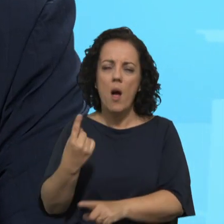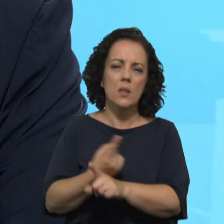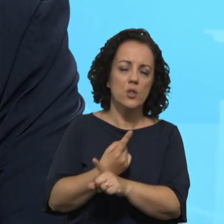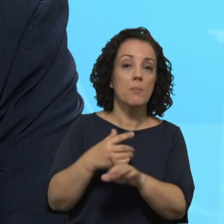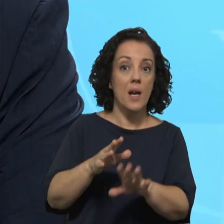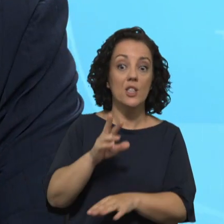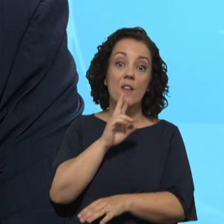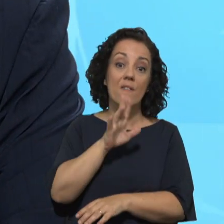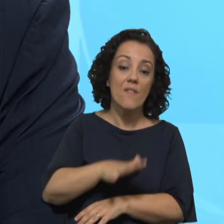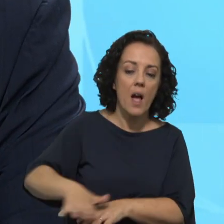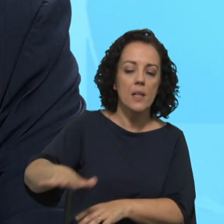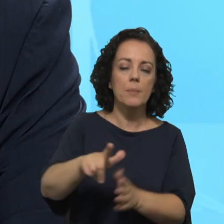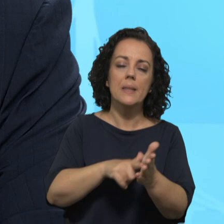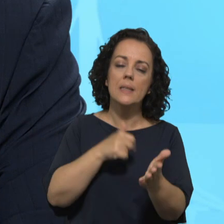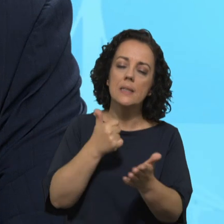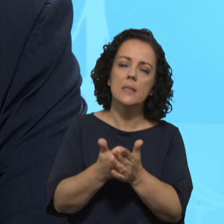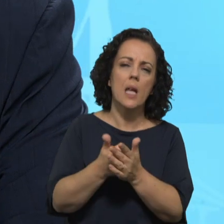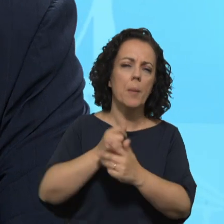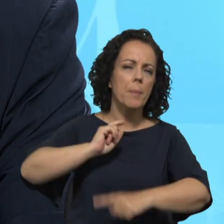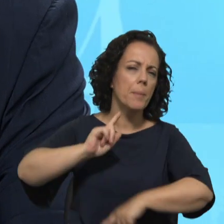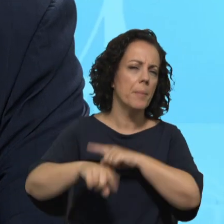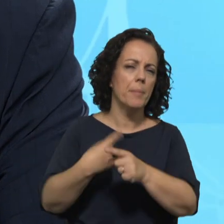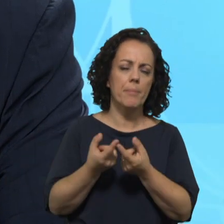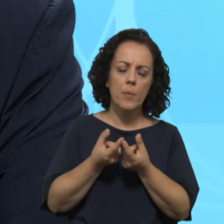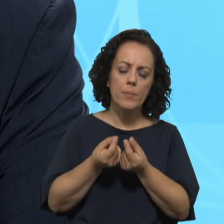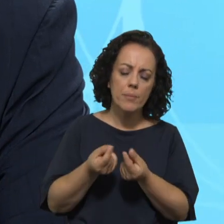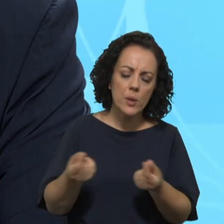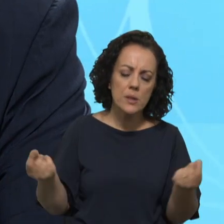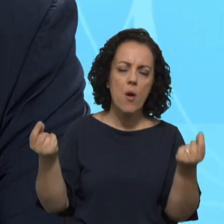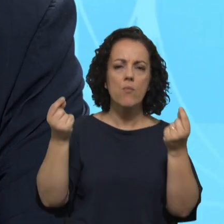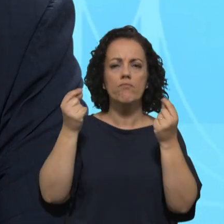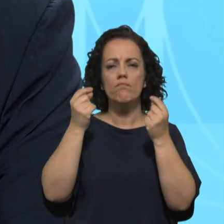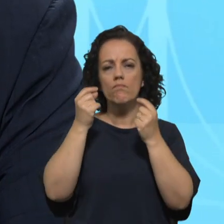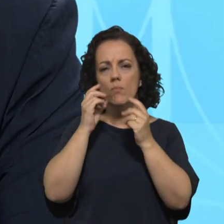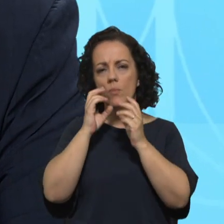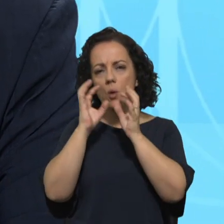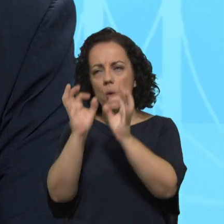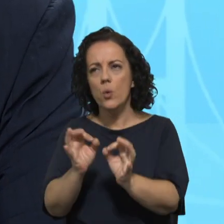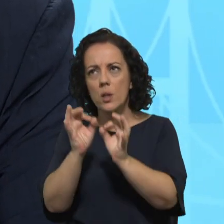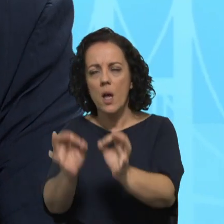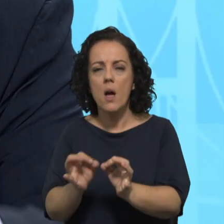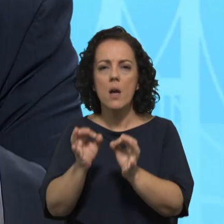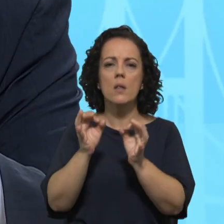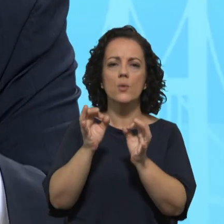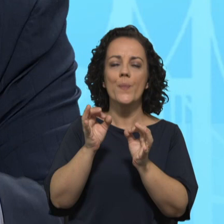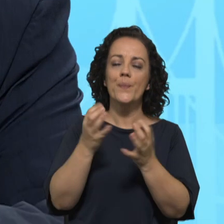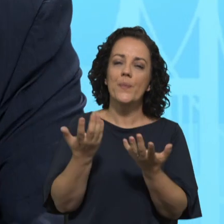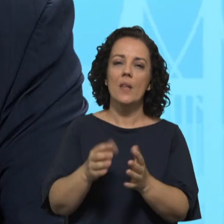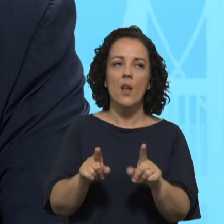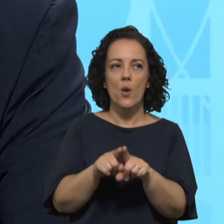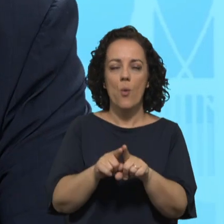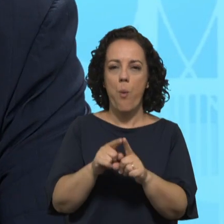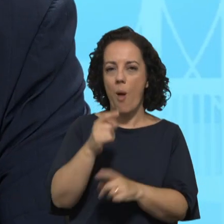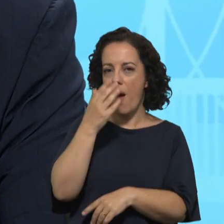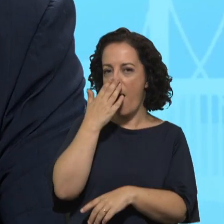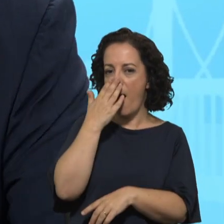de intercessão, de oração permanente, de cuidado e, ao mesmo tempo, é como que uma chamada de